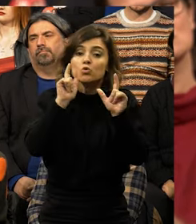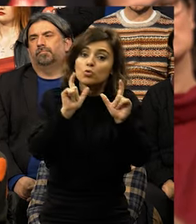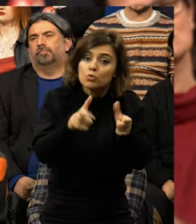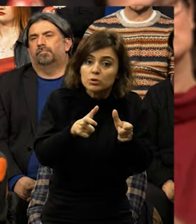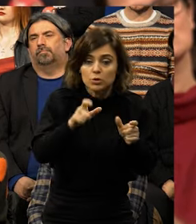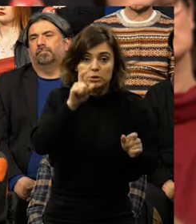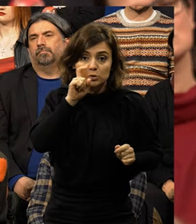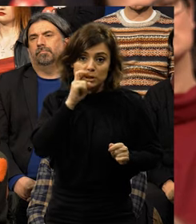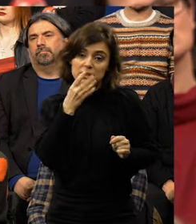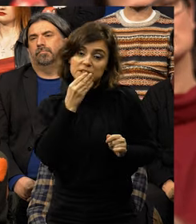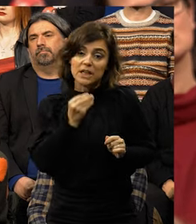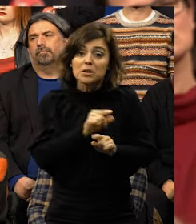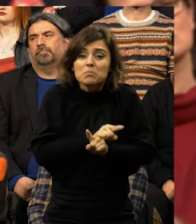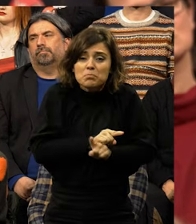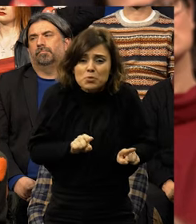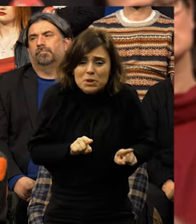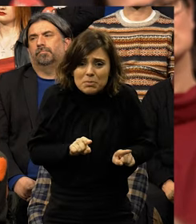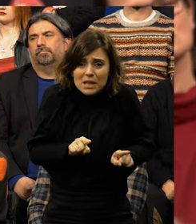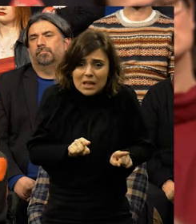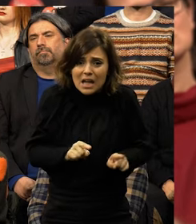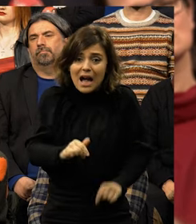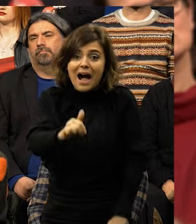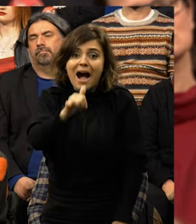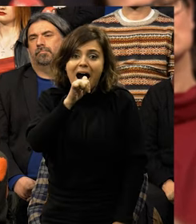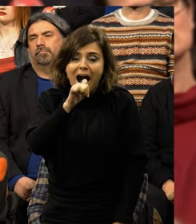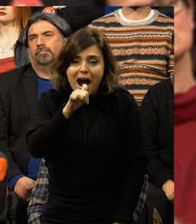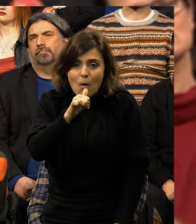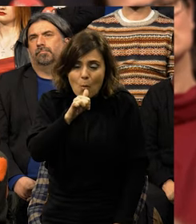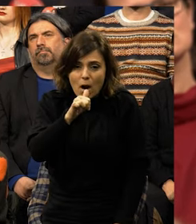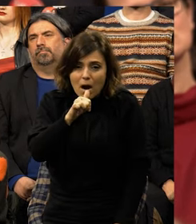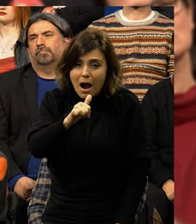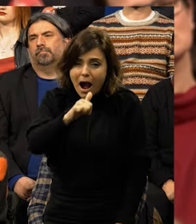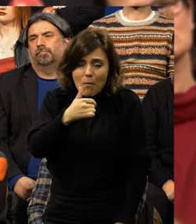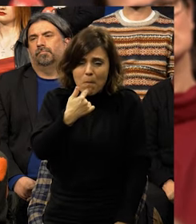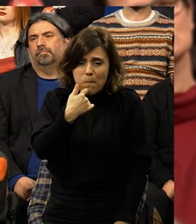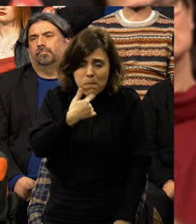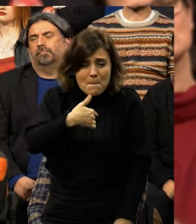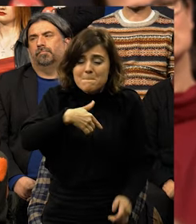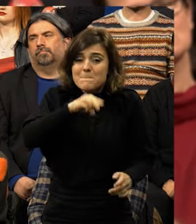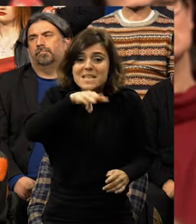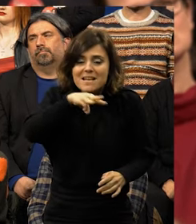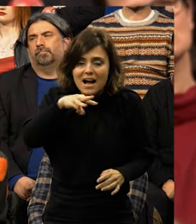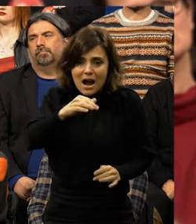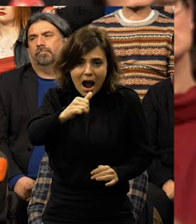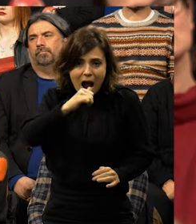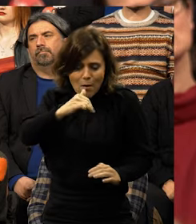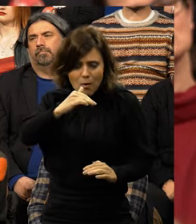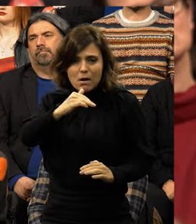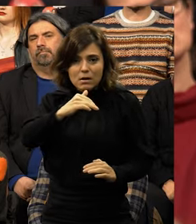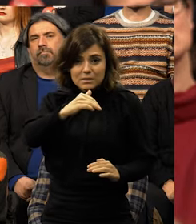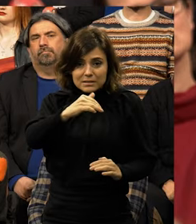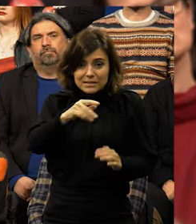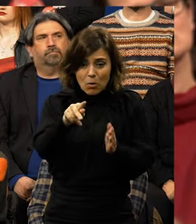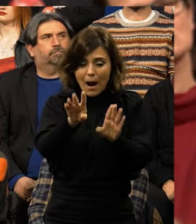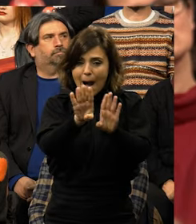os que pedem as centenas de paletes de água da oxfam centenas não milhares se da oxfam que